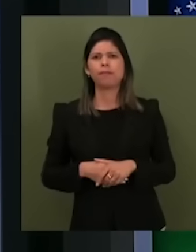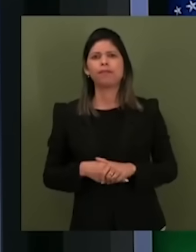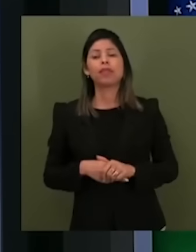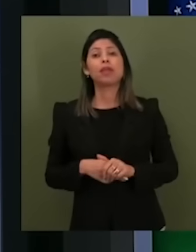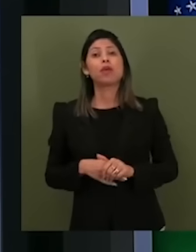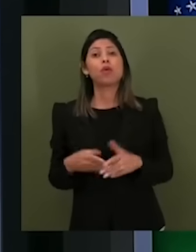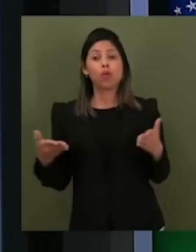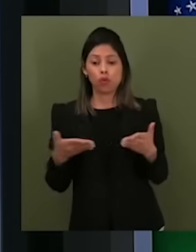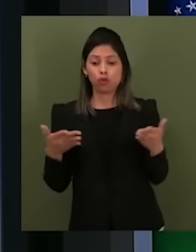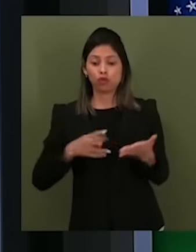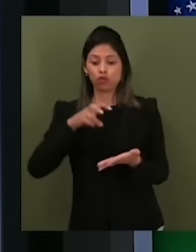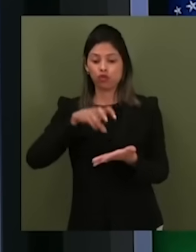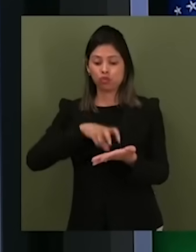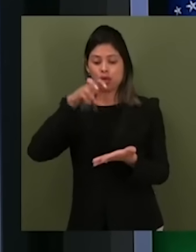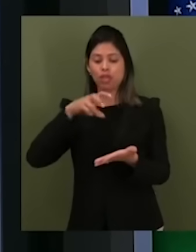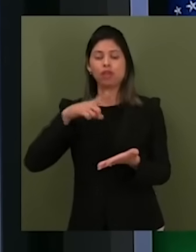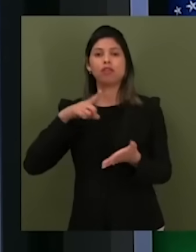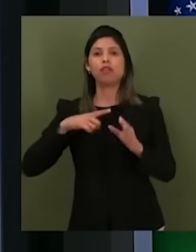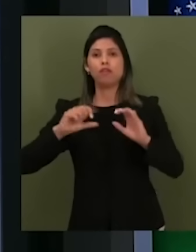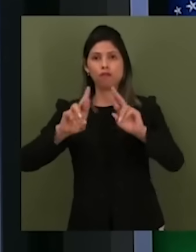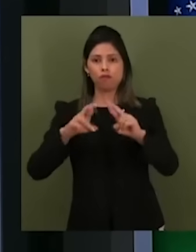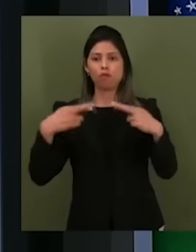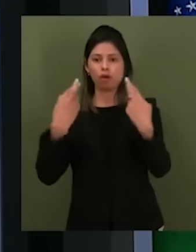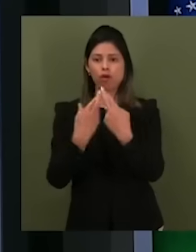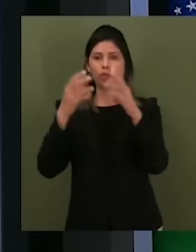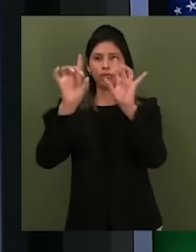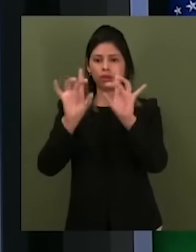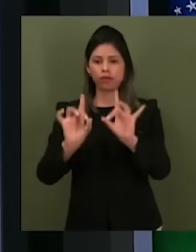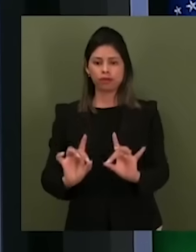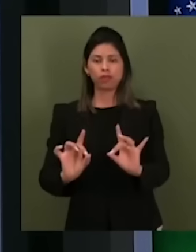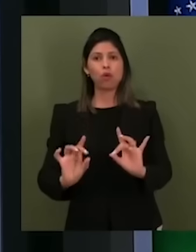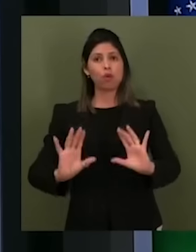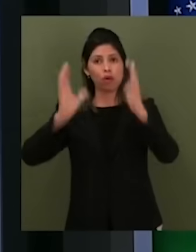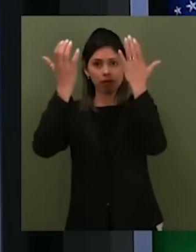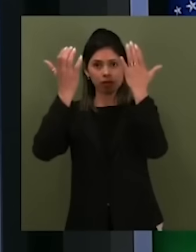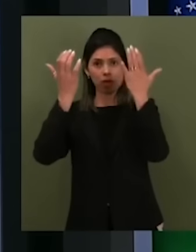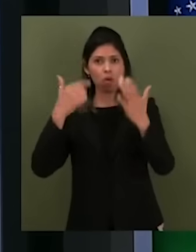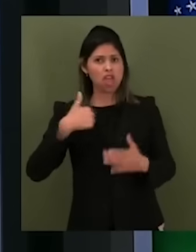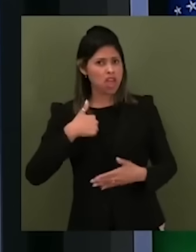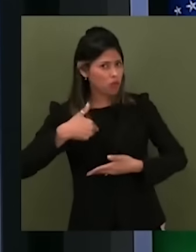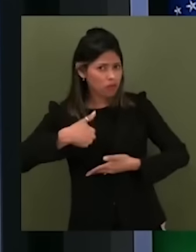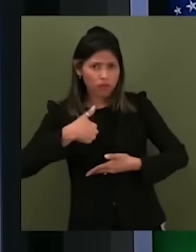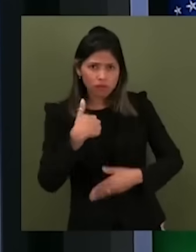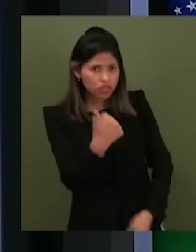Hoje teve uma sessão comemorativa do Congresso Nacional, que eu nem fui convidado, não recebi convite, sou